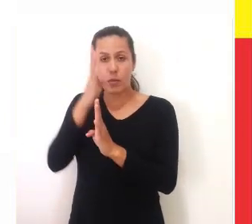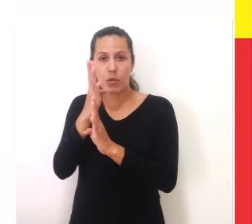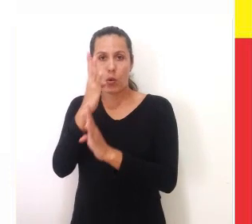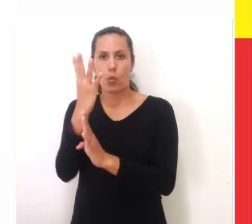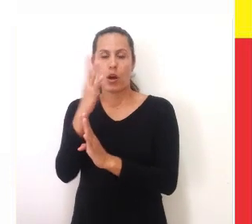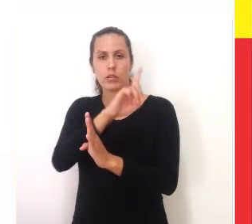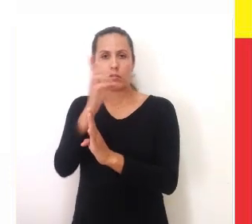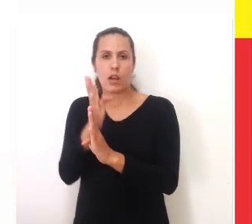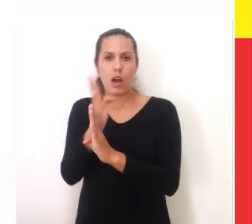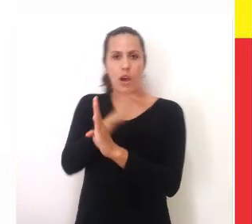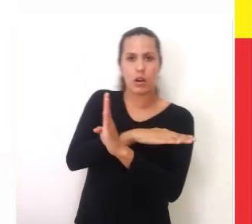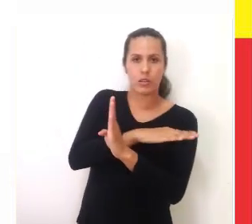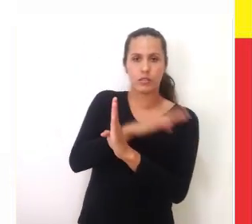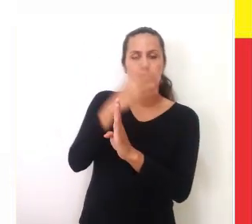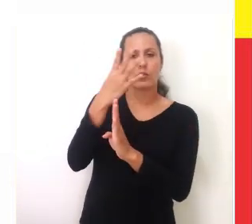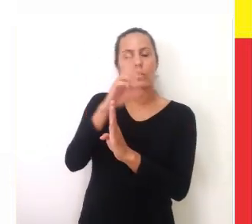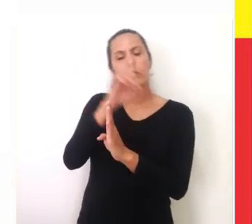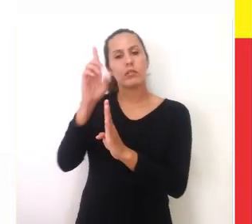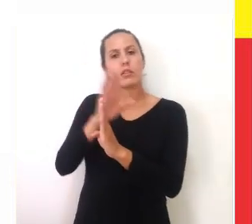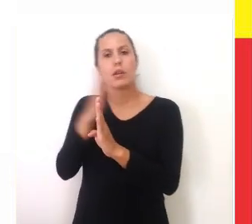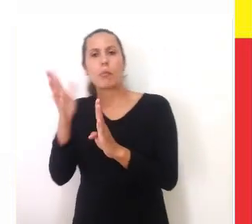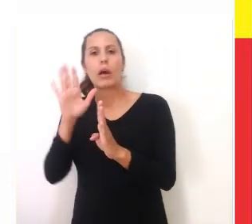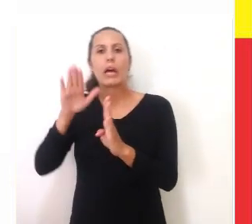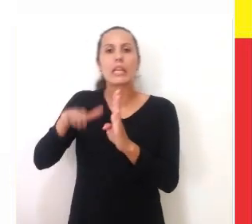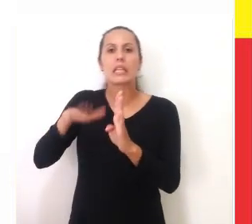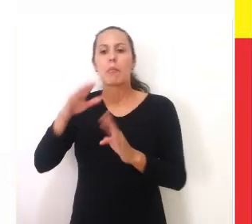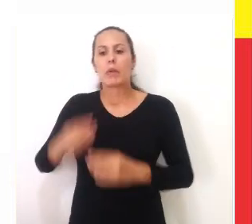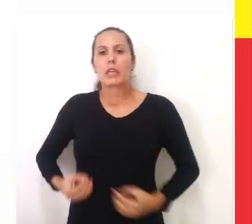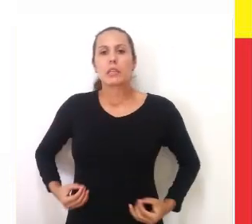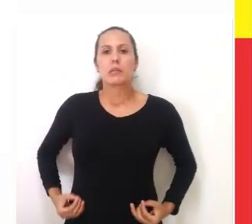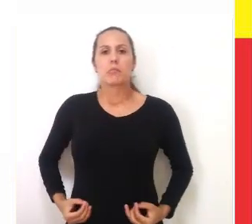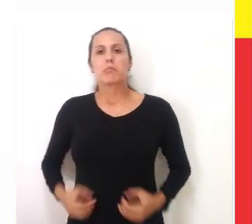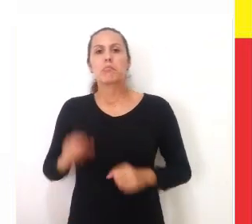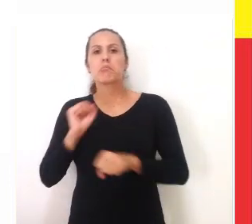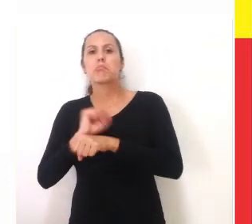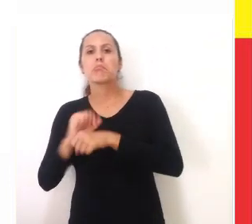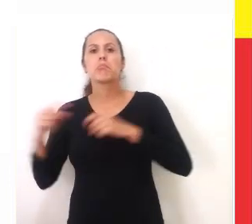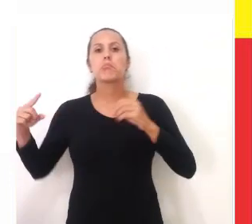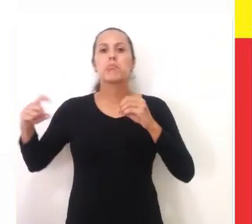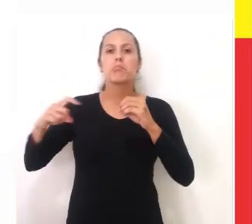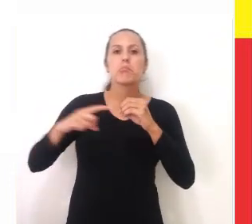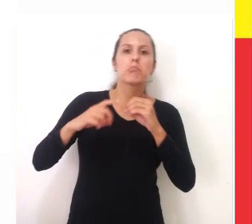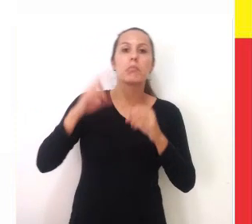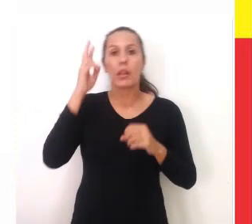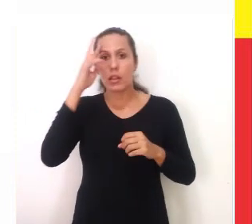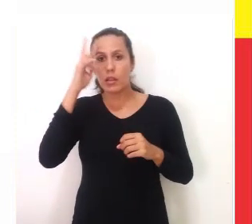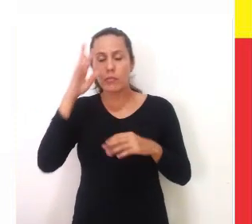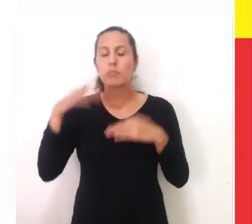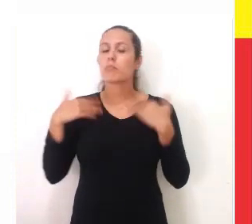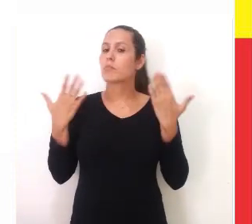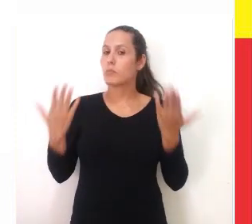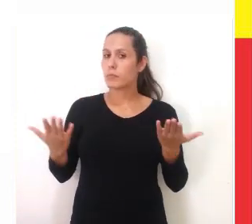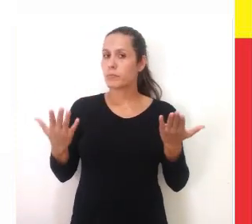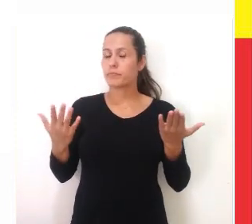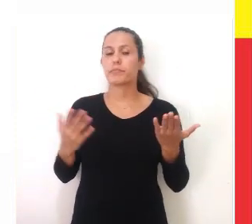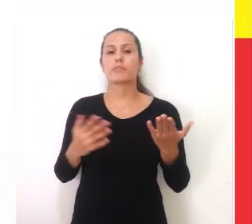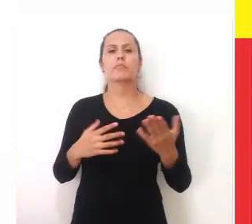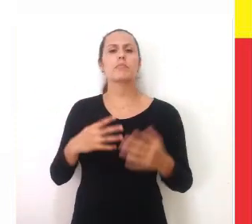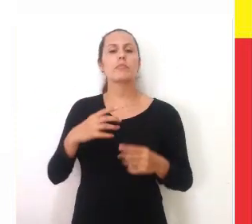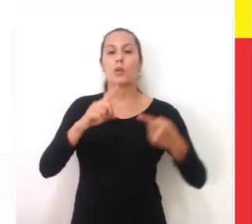antes, 4 dias depois. Depende da posição do óvulo à espera do espermatozoide. E o